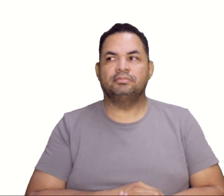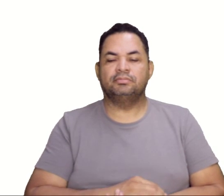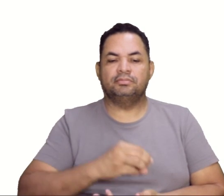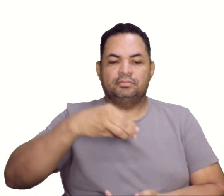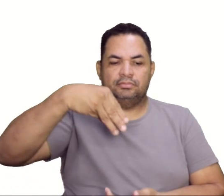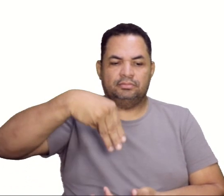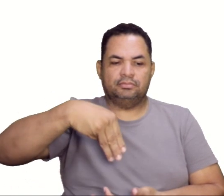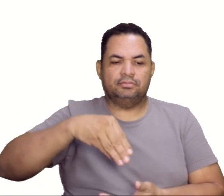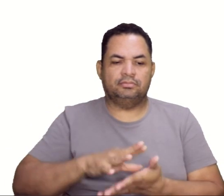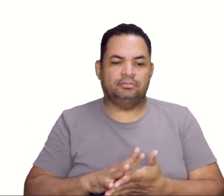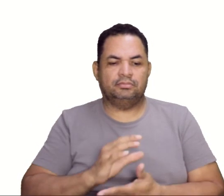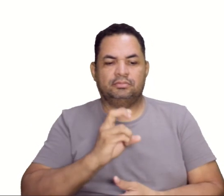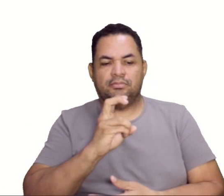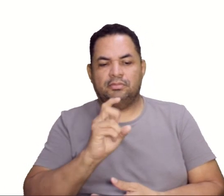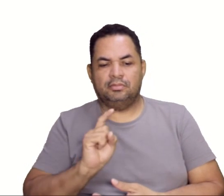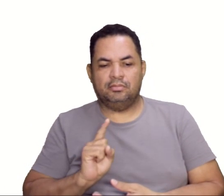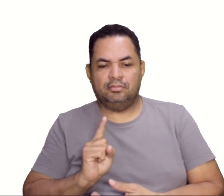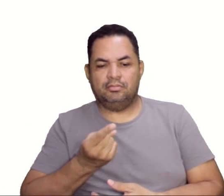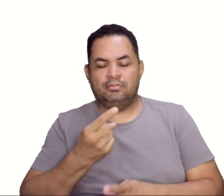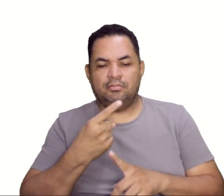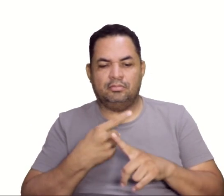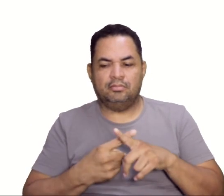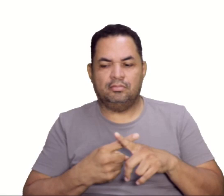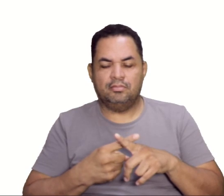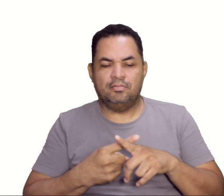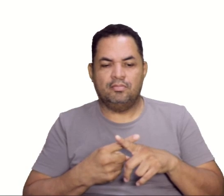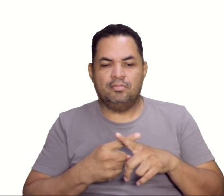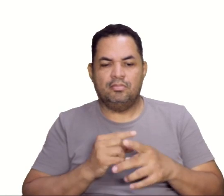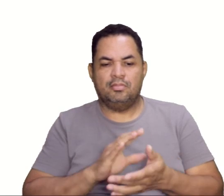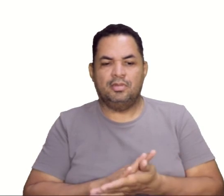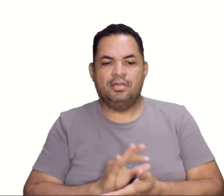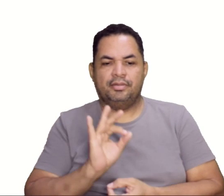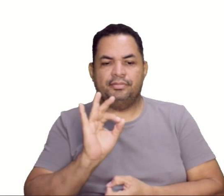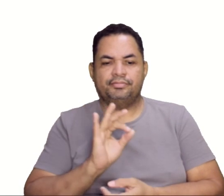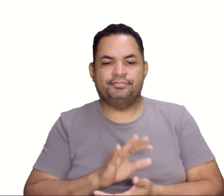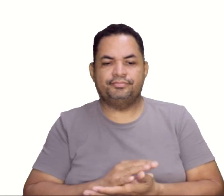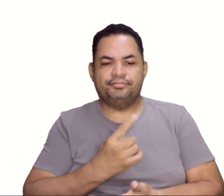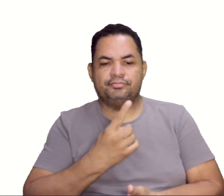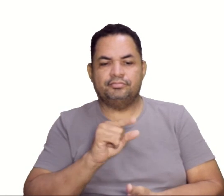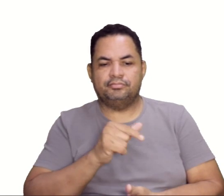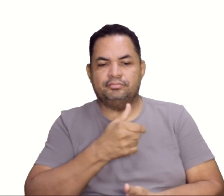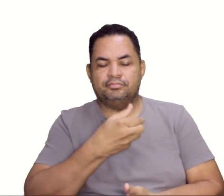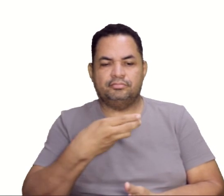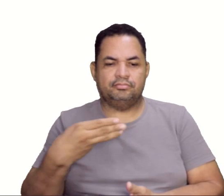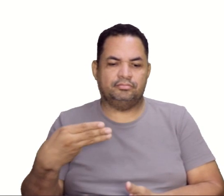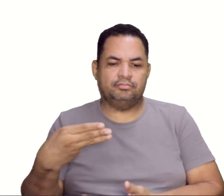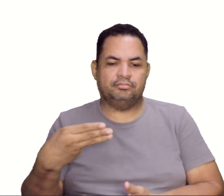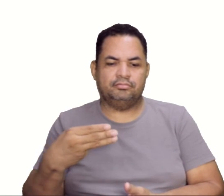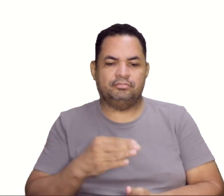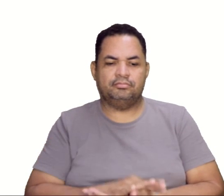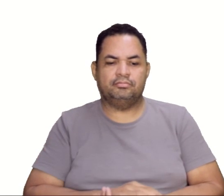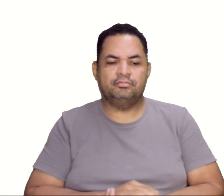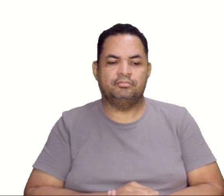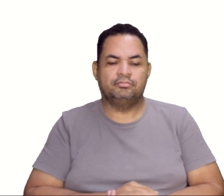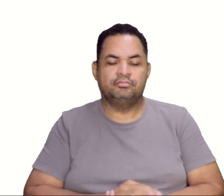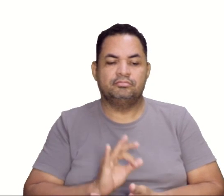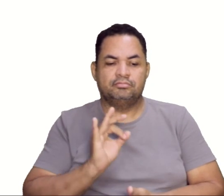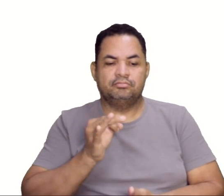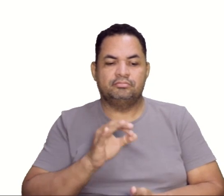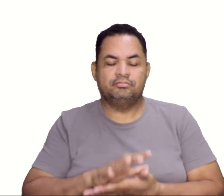montante vai ser igual a 5000 vezes esse valor aquii 1,13 que vai dar